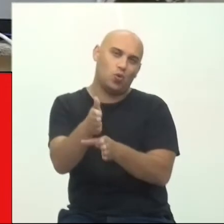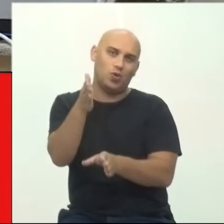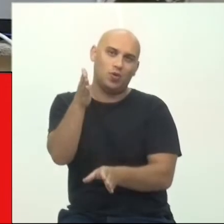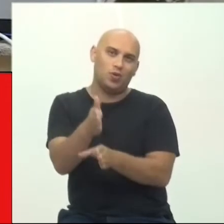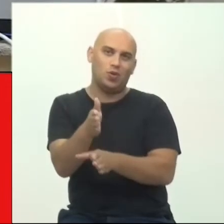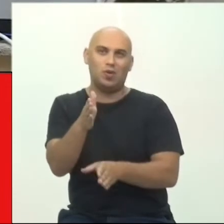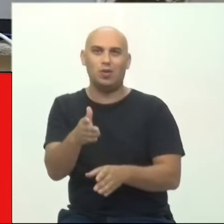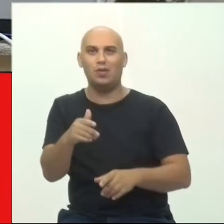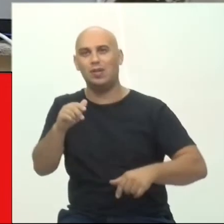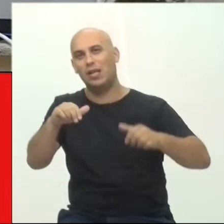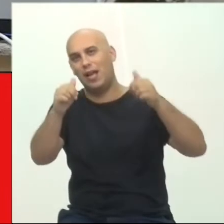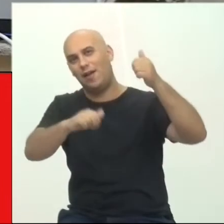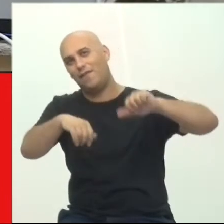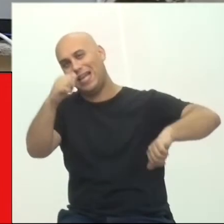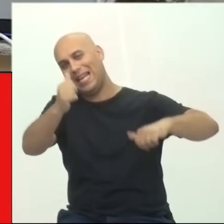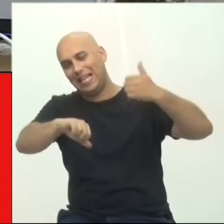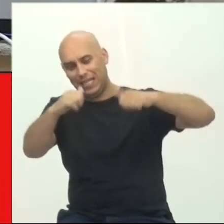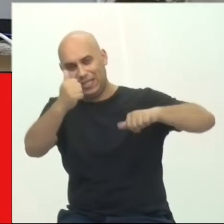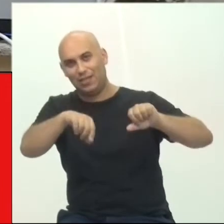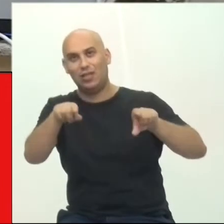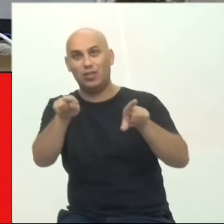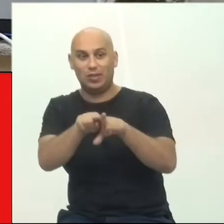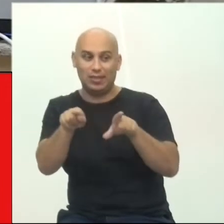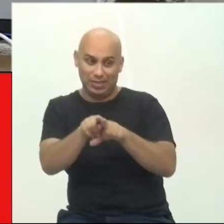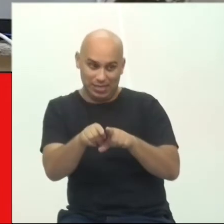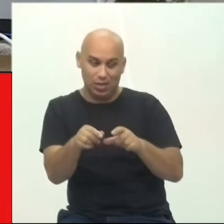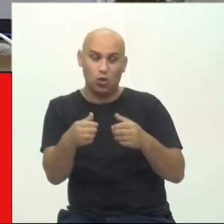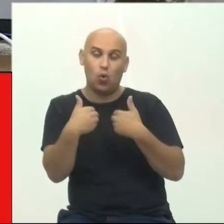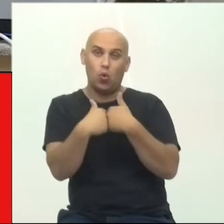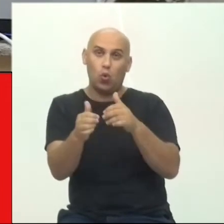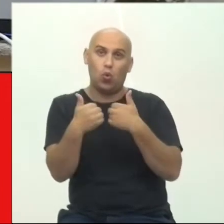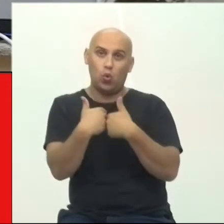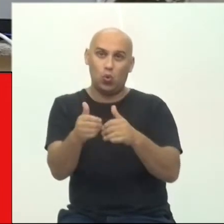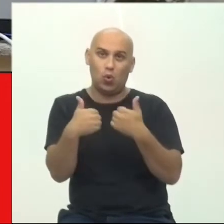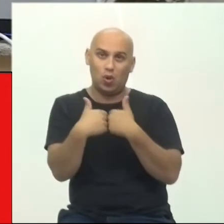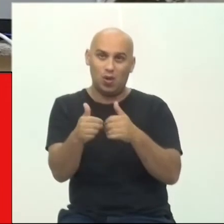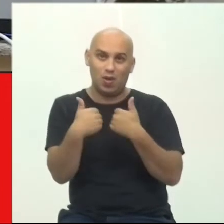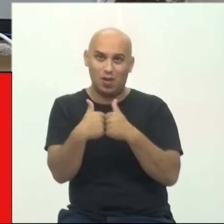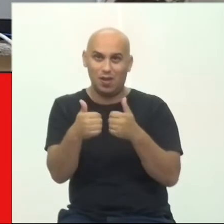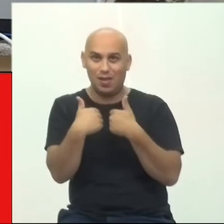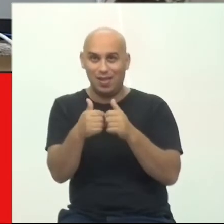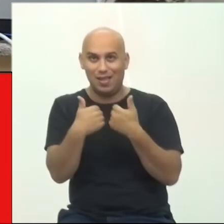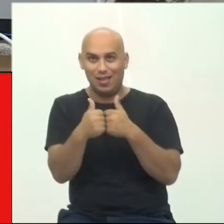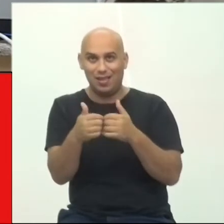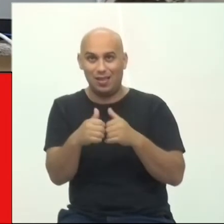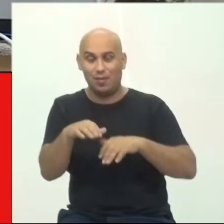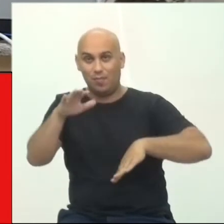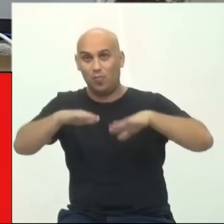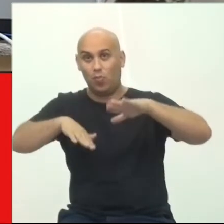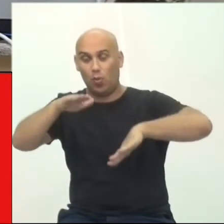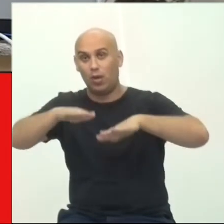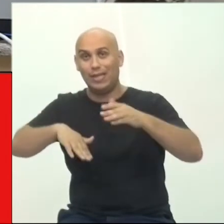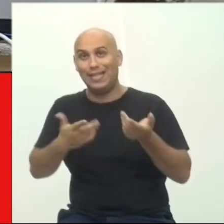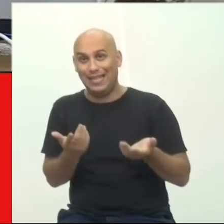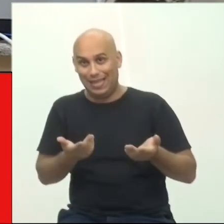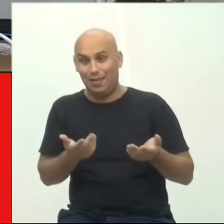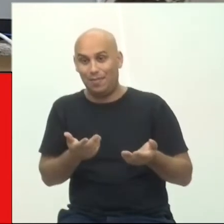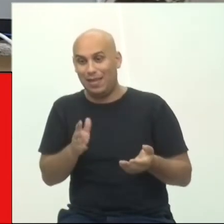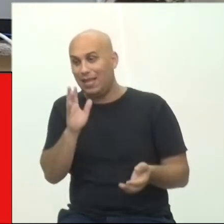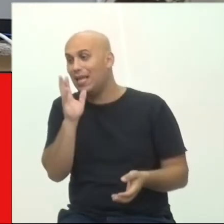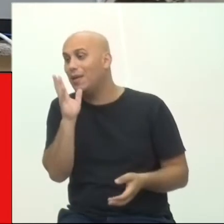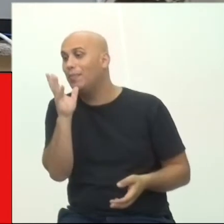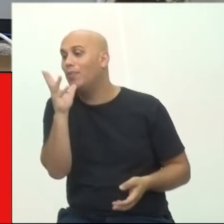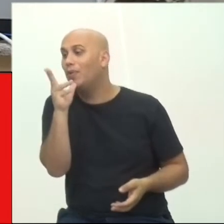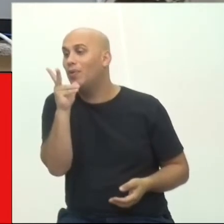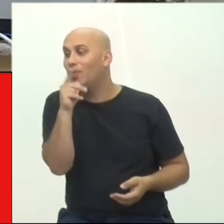interfere, se essa avaliação foi feita em relação aos ônibus, porque o ônibus tem qualquer segundo de atraso pode interferir aí